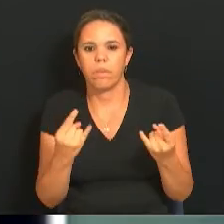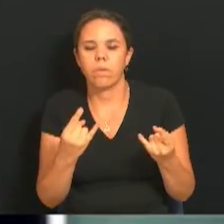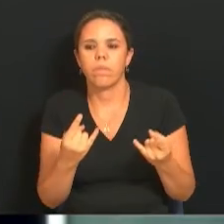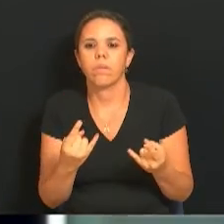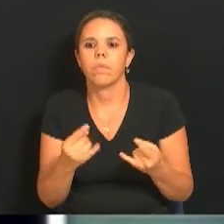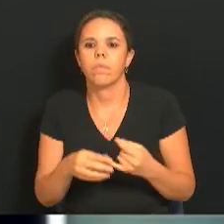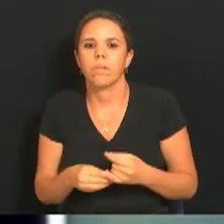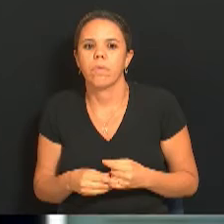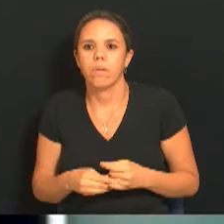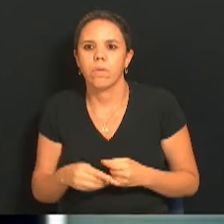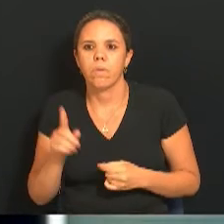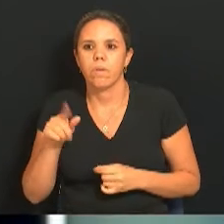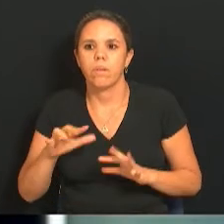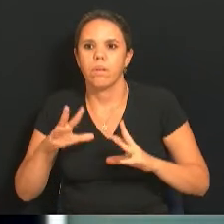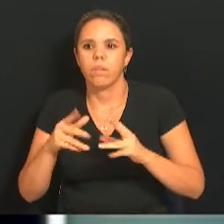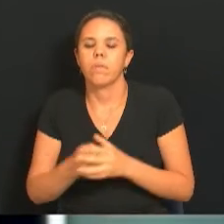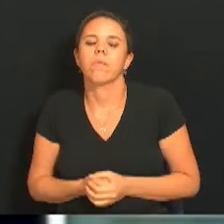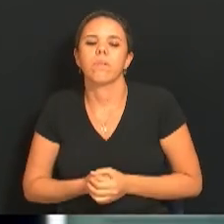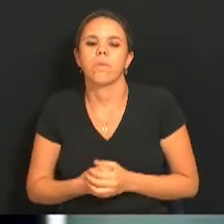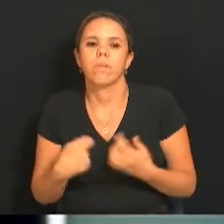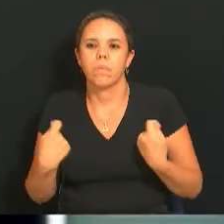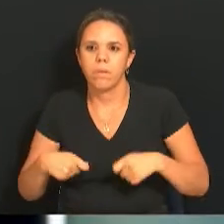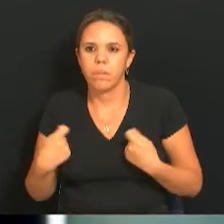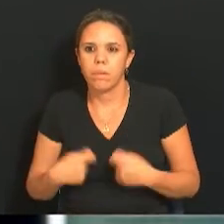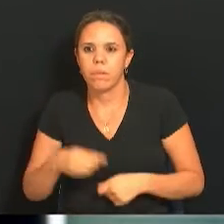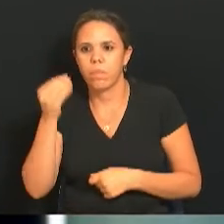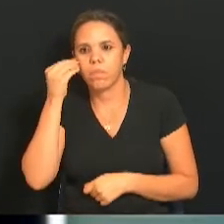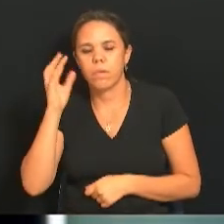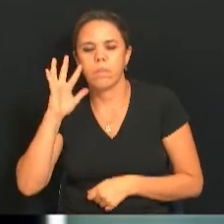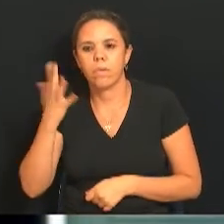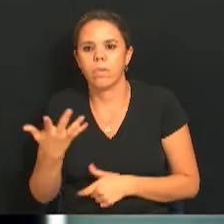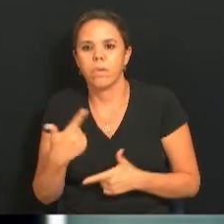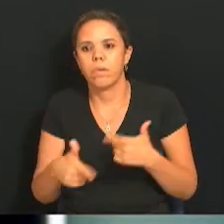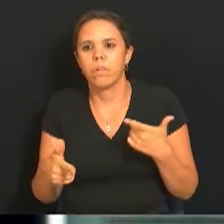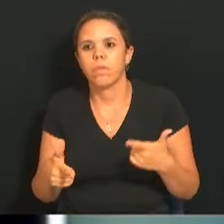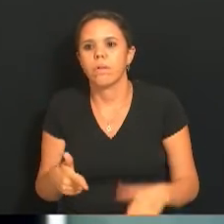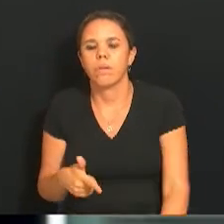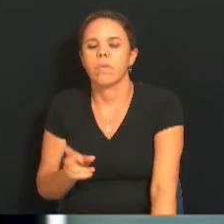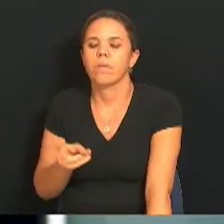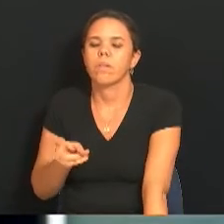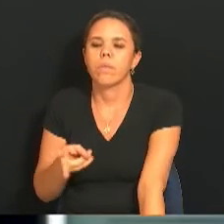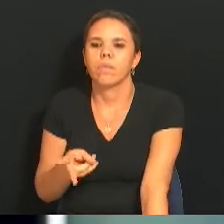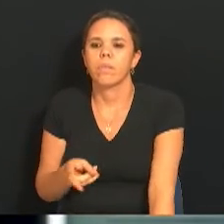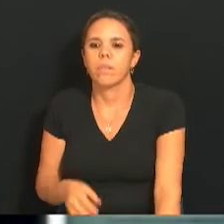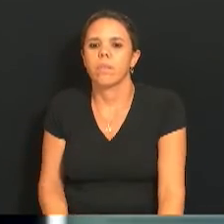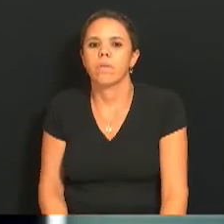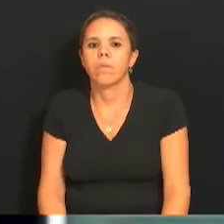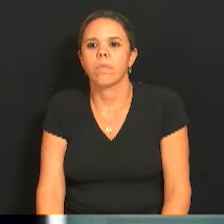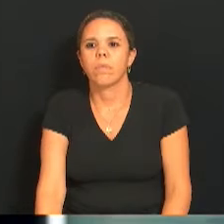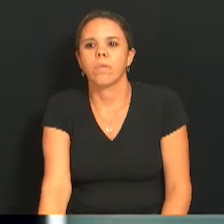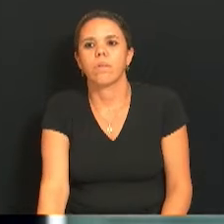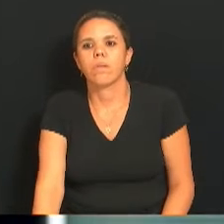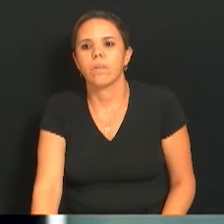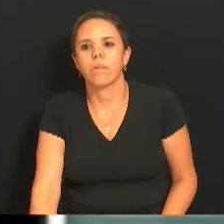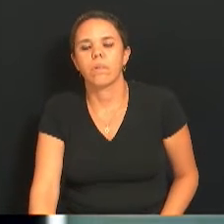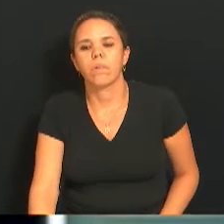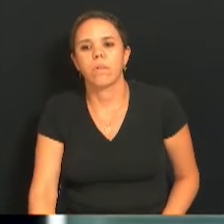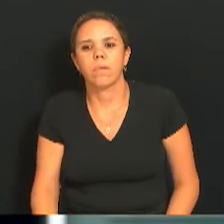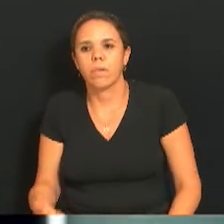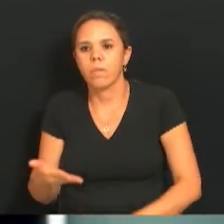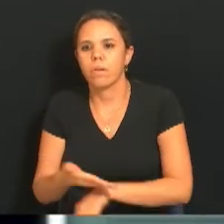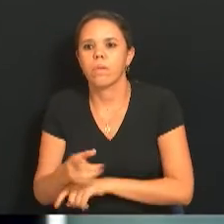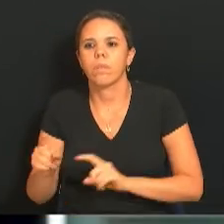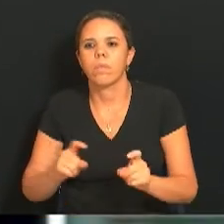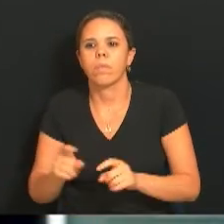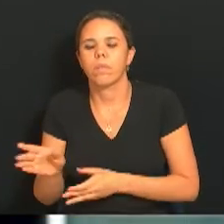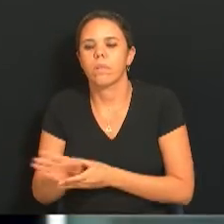atrativa é atrativa para todo mundo. Nós precisamos tentar resolver esse problema para que ela continue sendo. Participei de uma reunião no